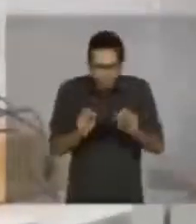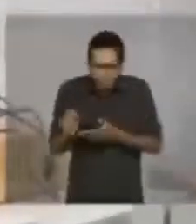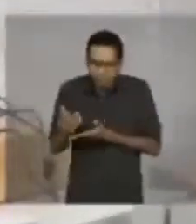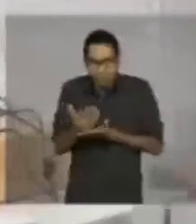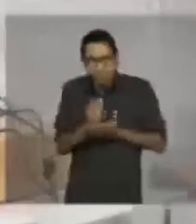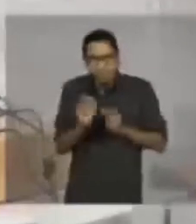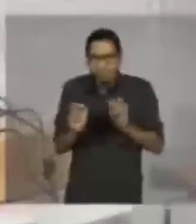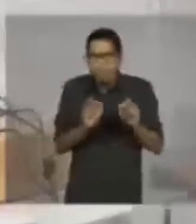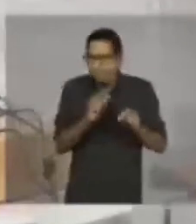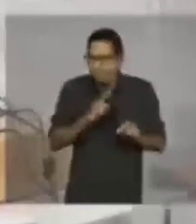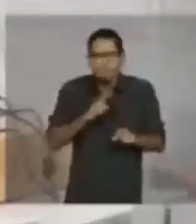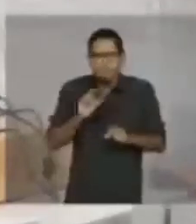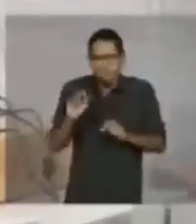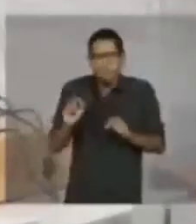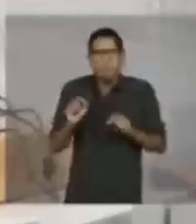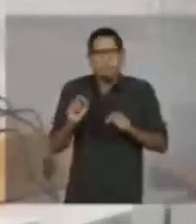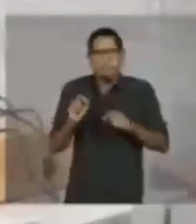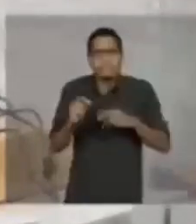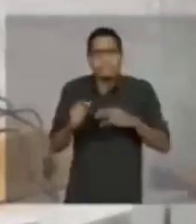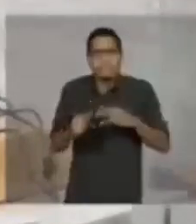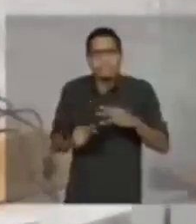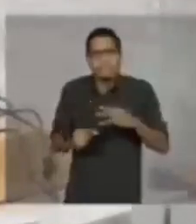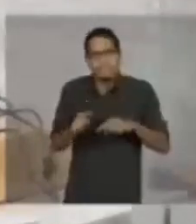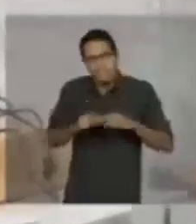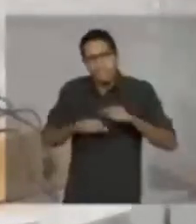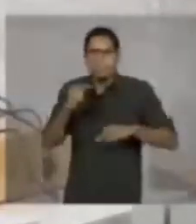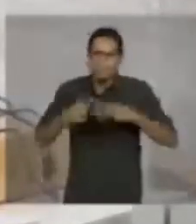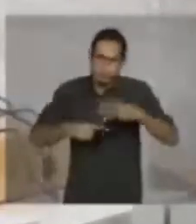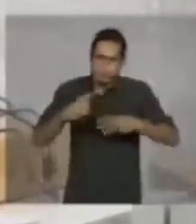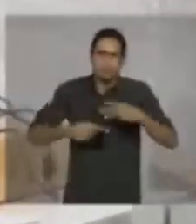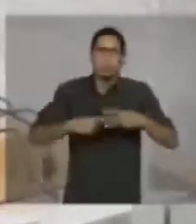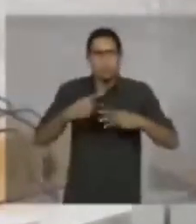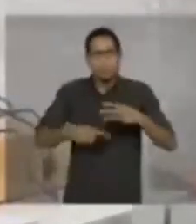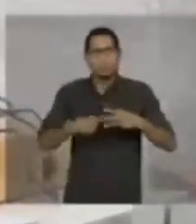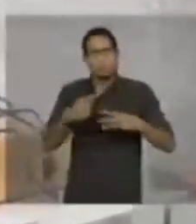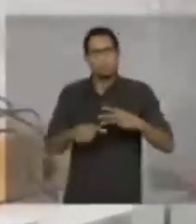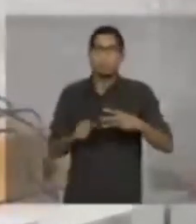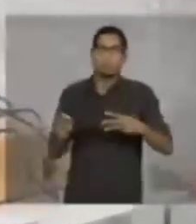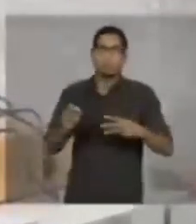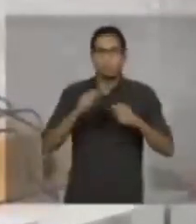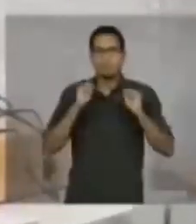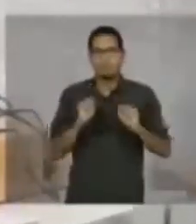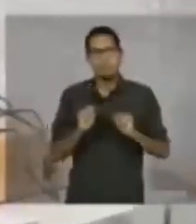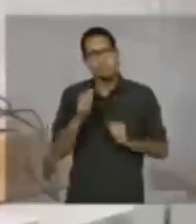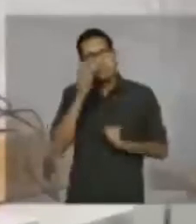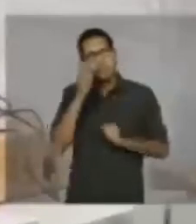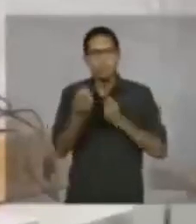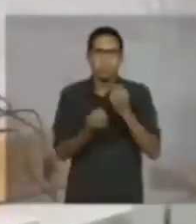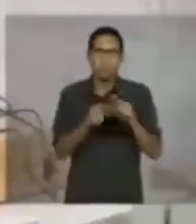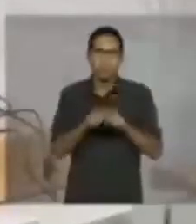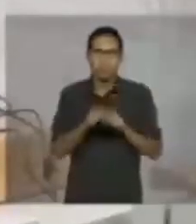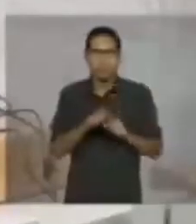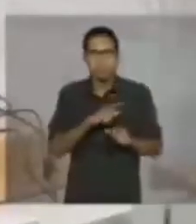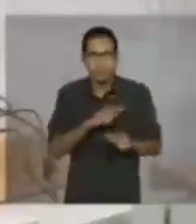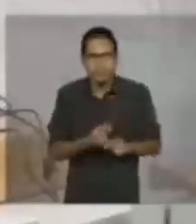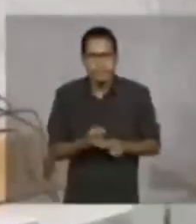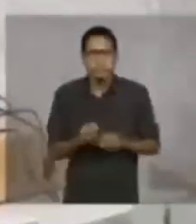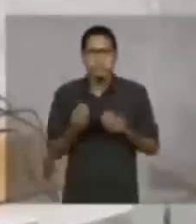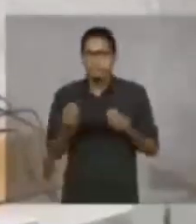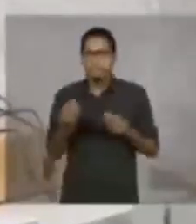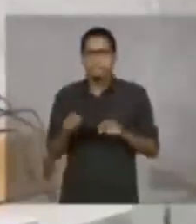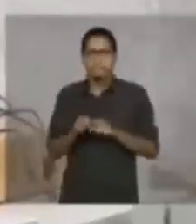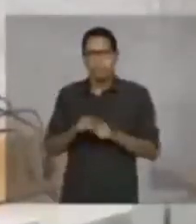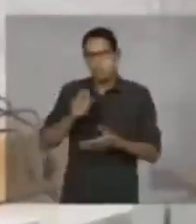domiciliar, de coleta de lixo de material reciclável, a gente pode ter uma despesa muito menor com os